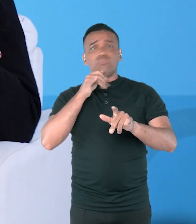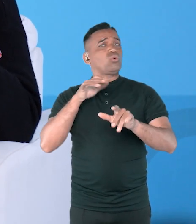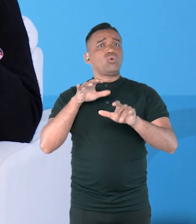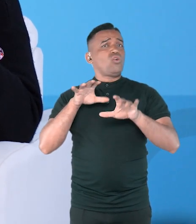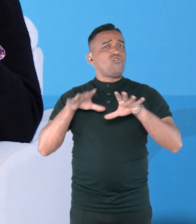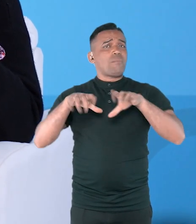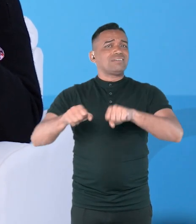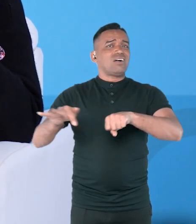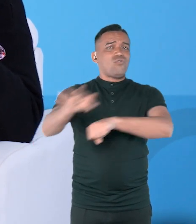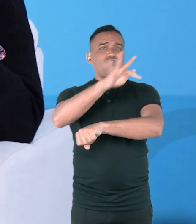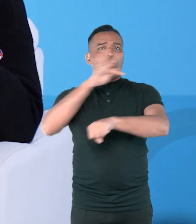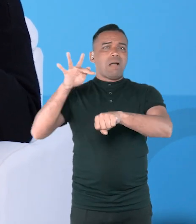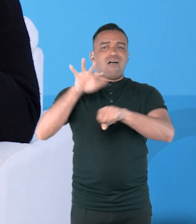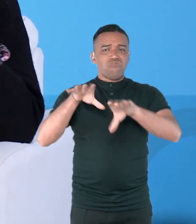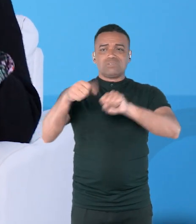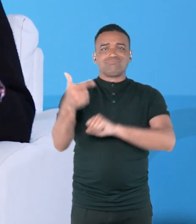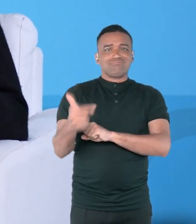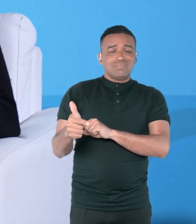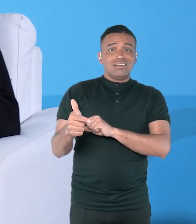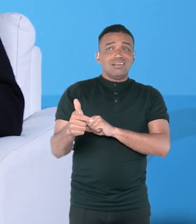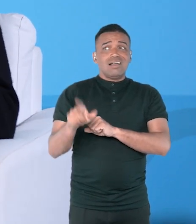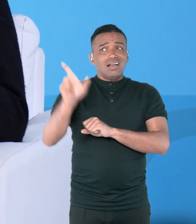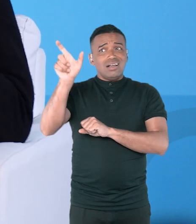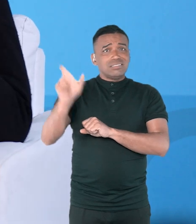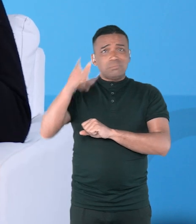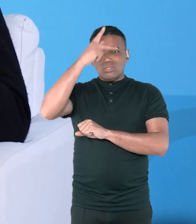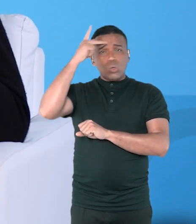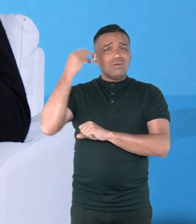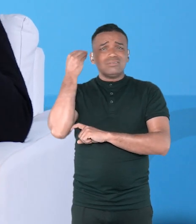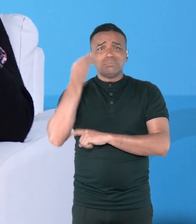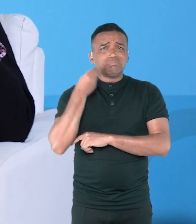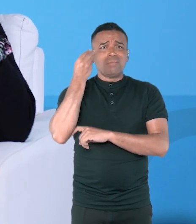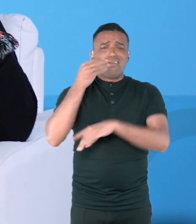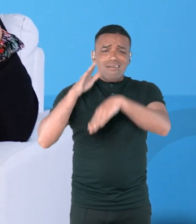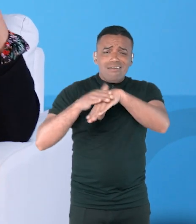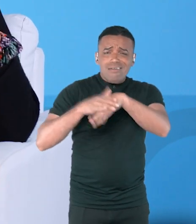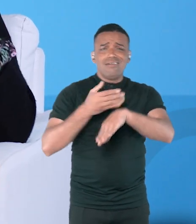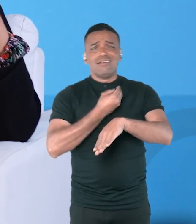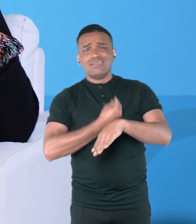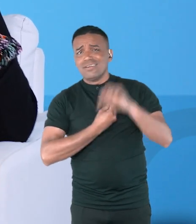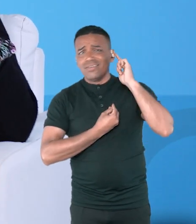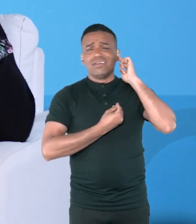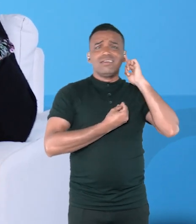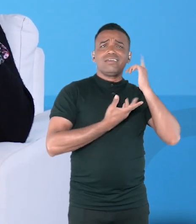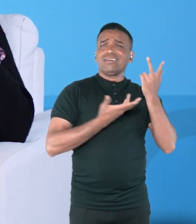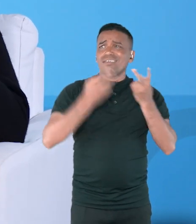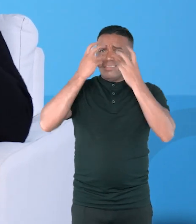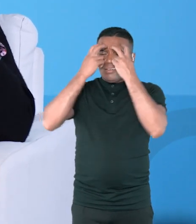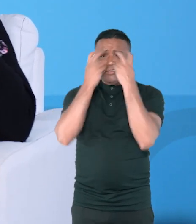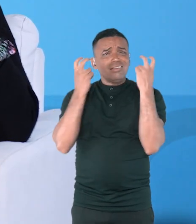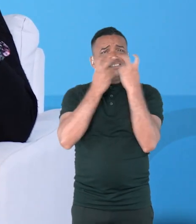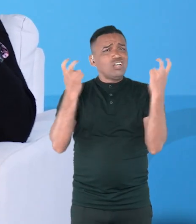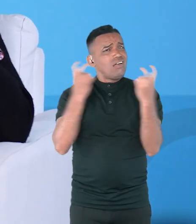formação, educação formal, as pessoas têm uma intuição, a gente tem uma coisa muito capaz,